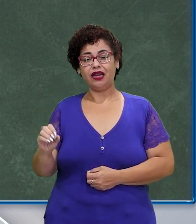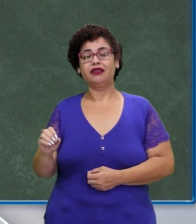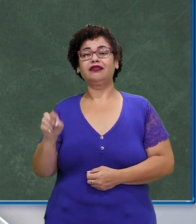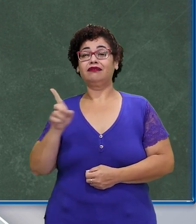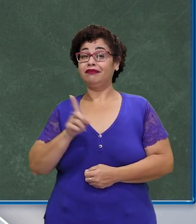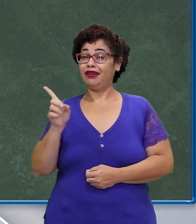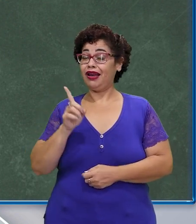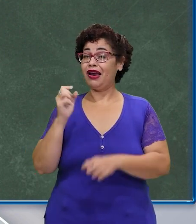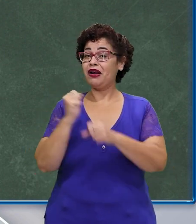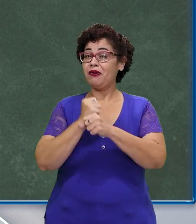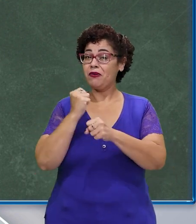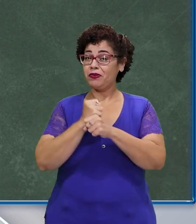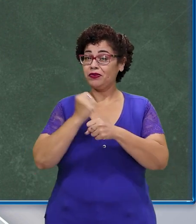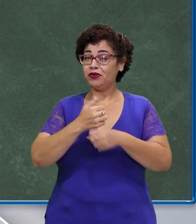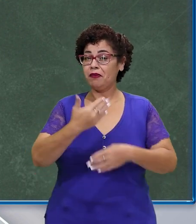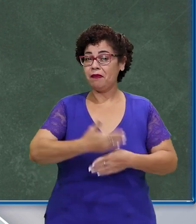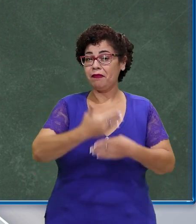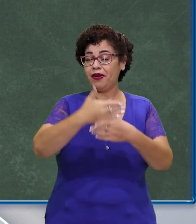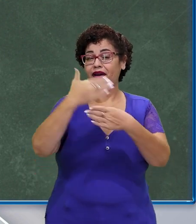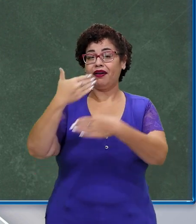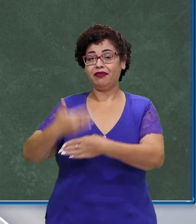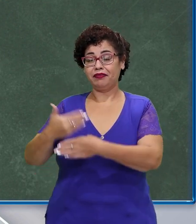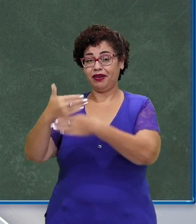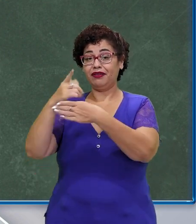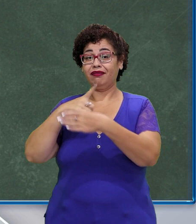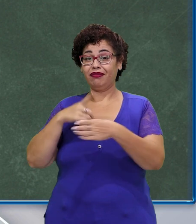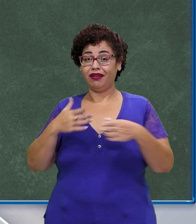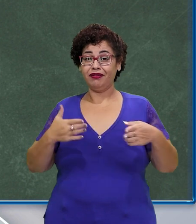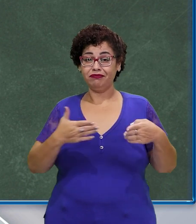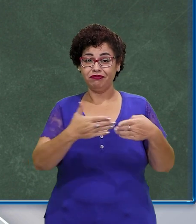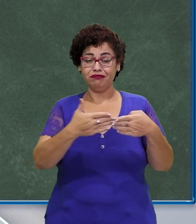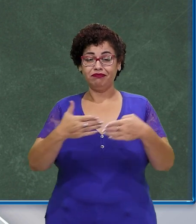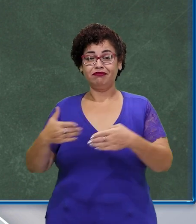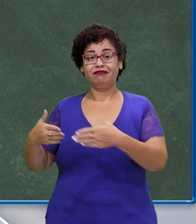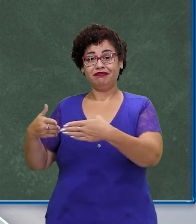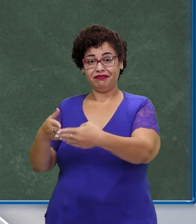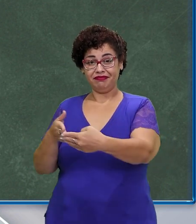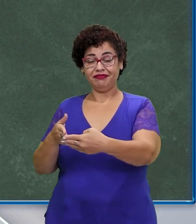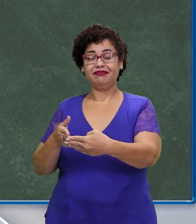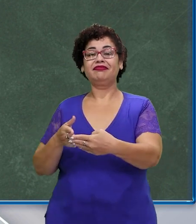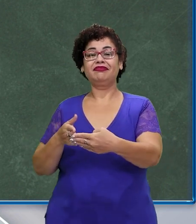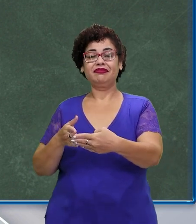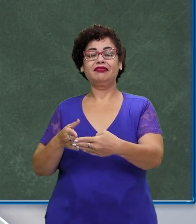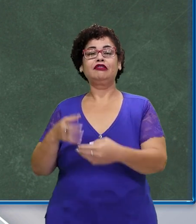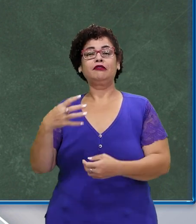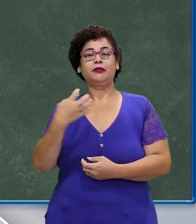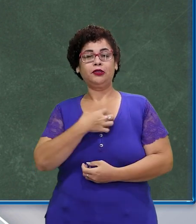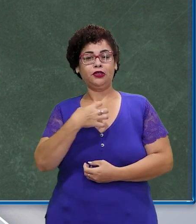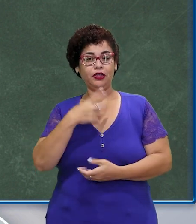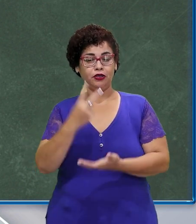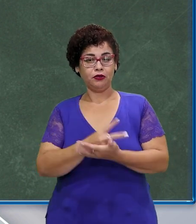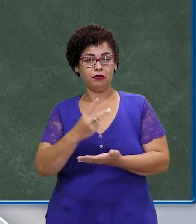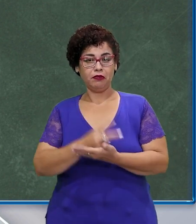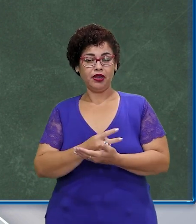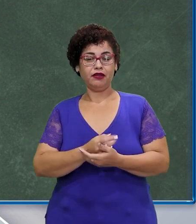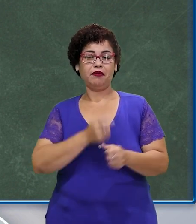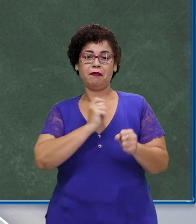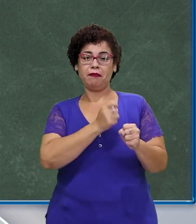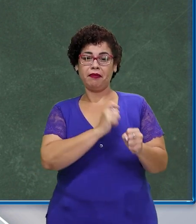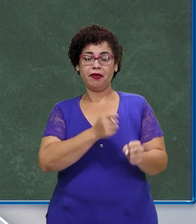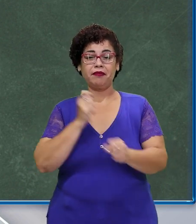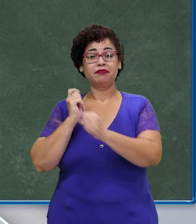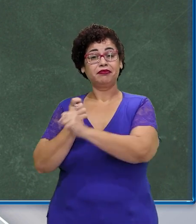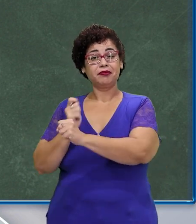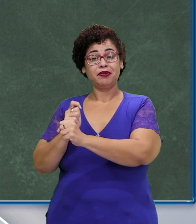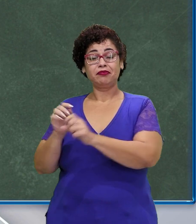na construção das paredes perpendiculares. Tá, do mesmo jeito ele coloca uma estaca aqui onde